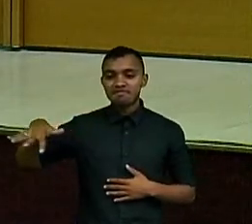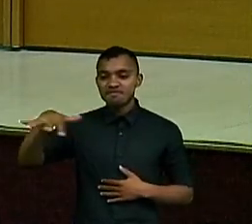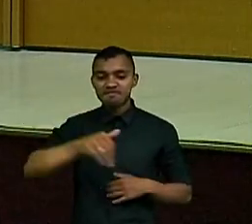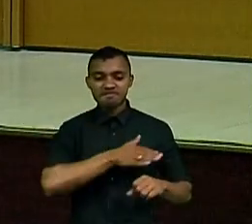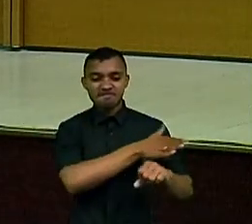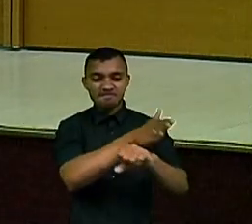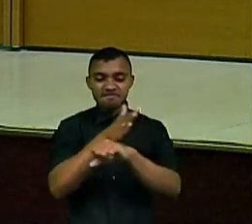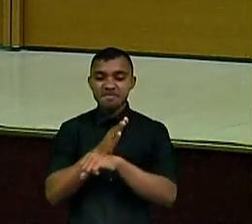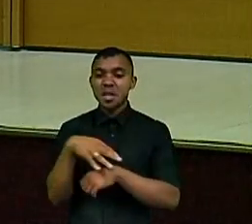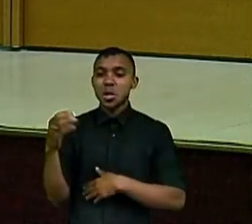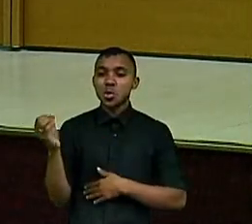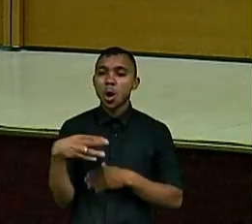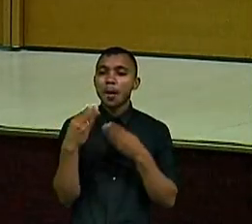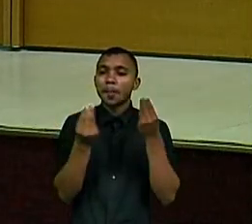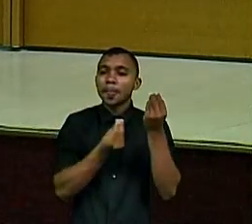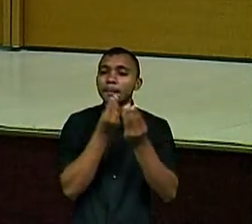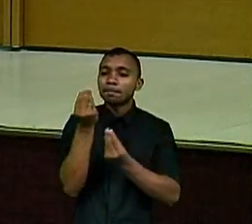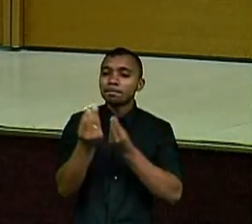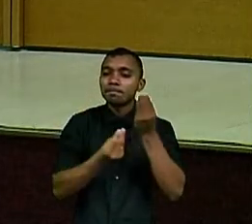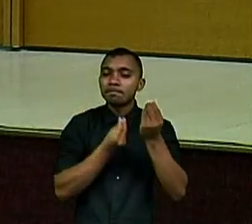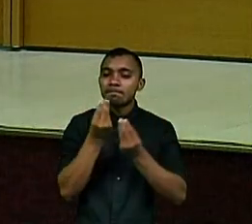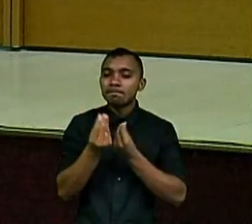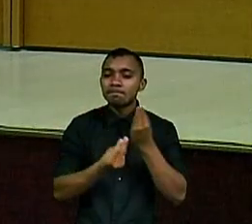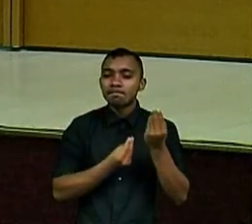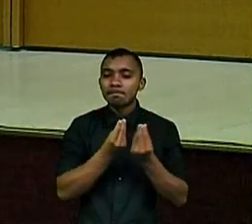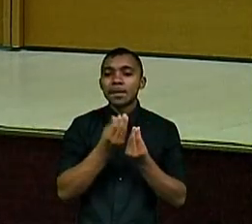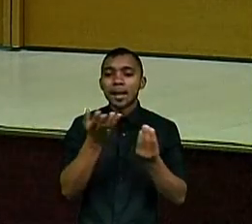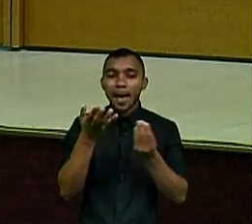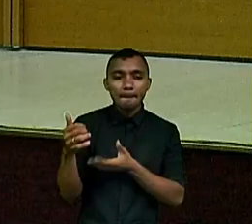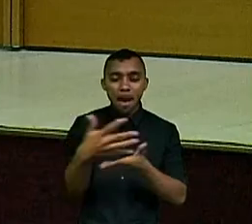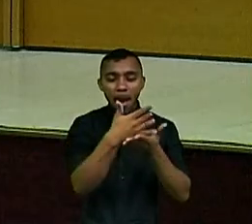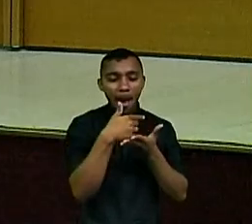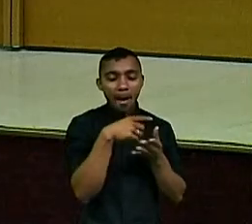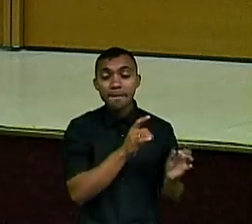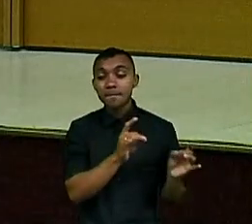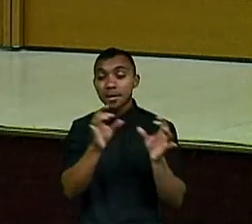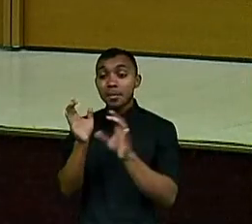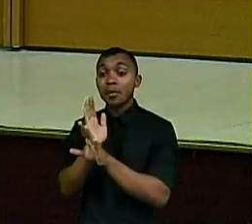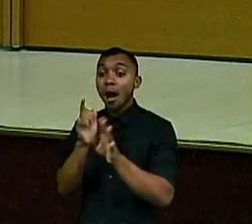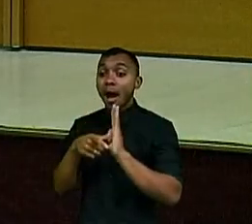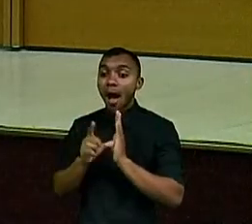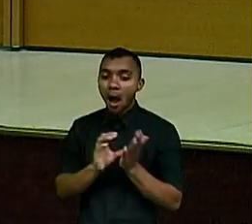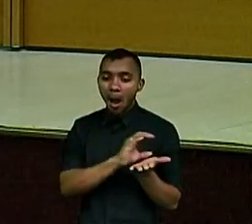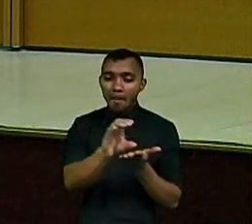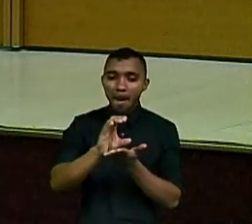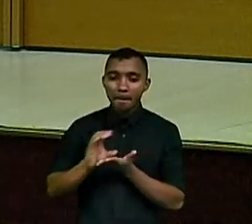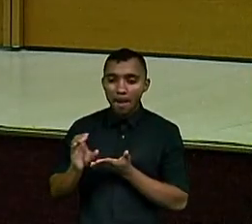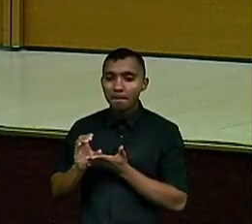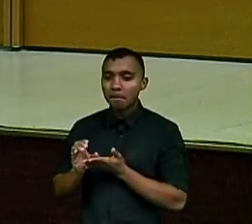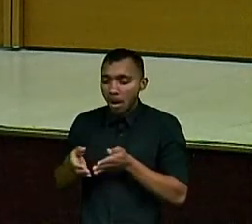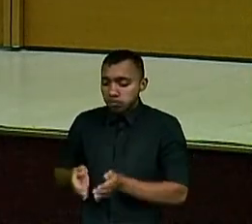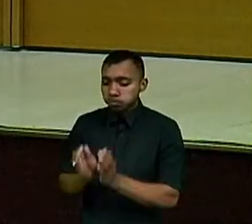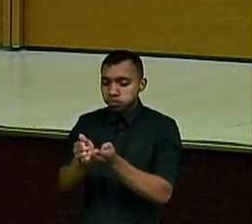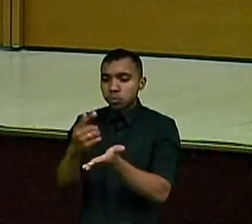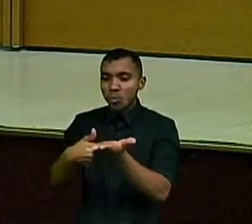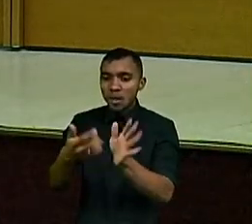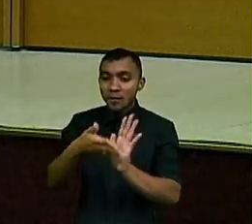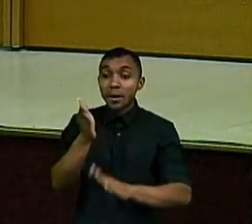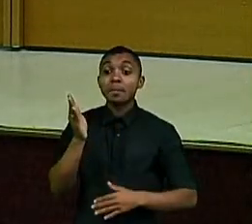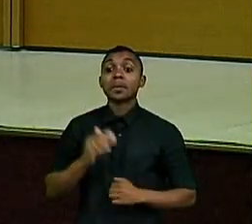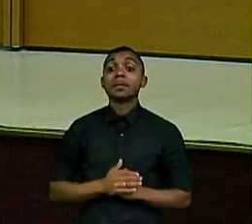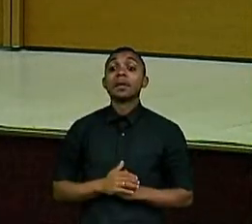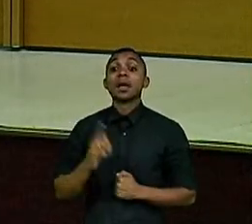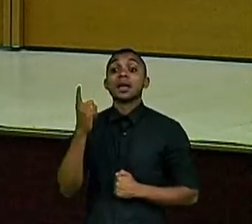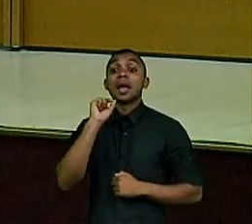produtos novas fontes de matéria-primas e produtos comercializados que financiou quem vai a expansão imperialista que